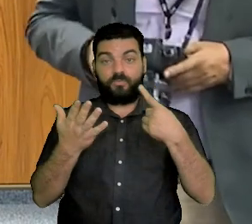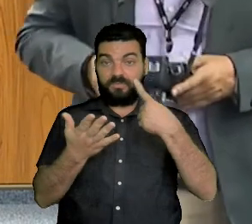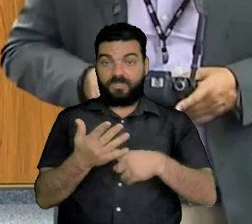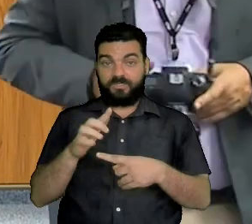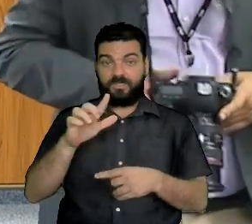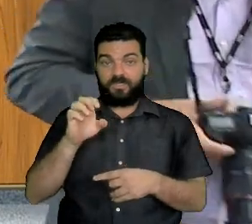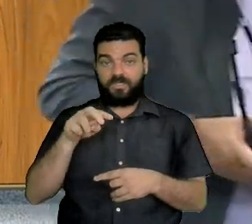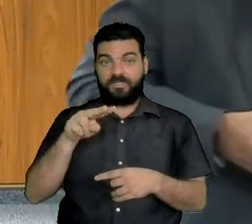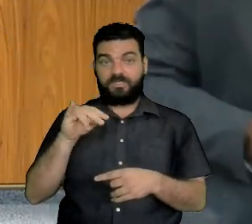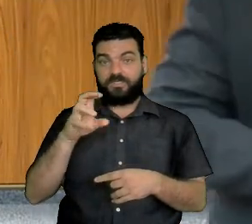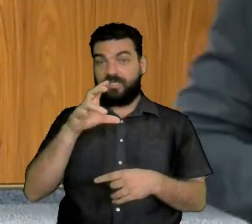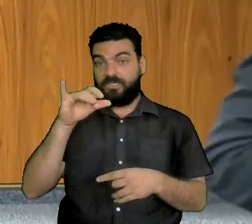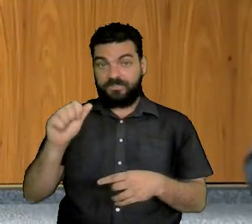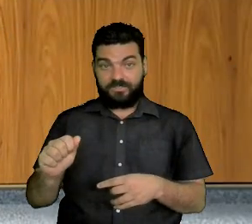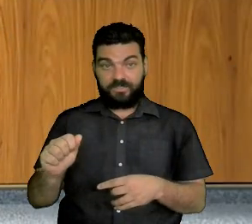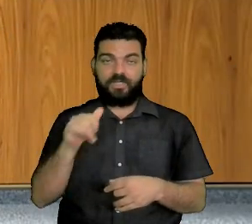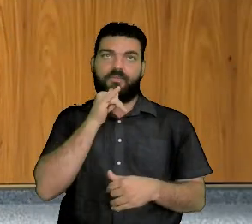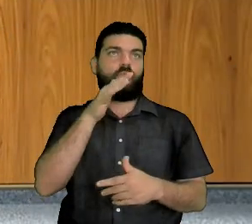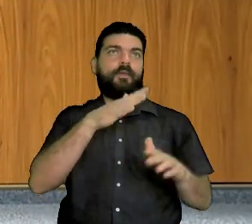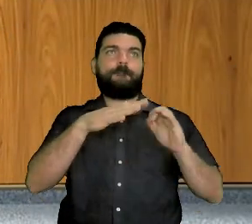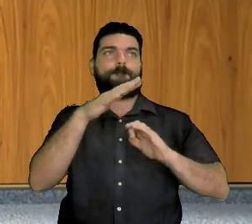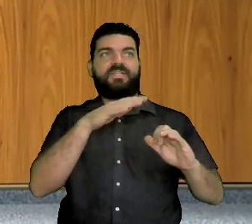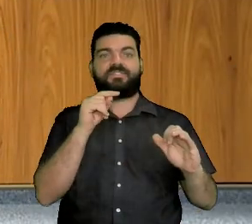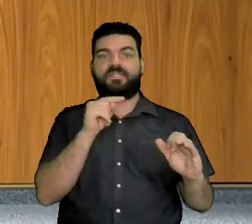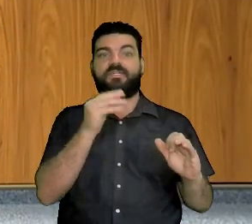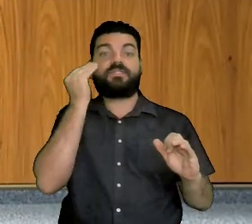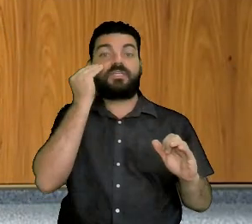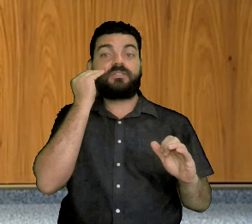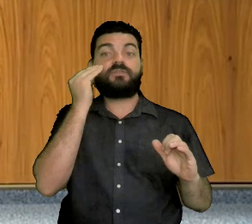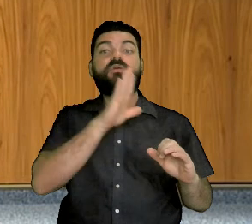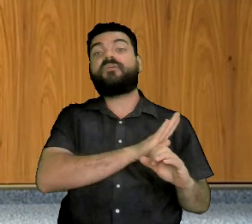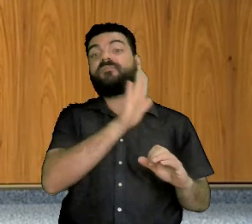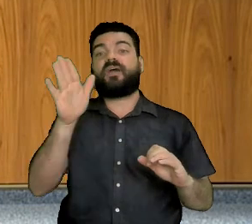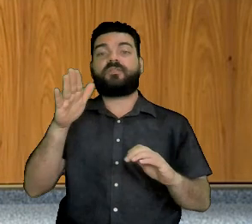leniência, ou seja, uma empresa ela busca o Estado,